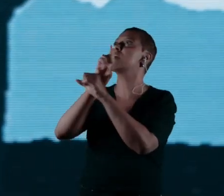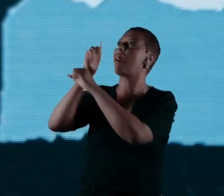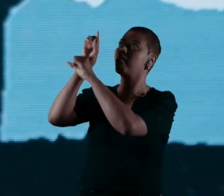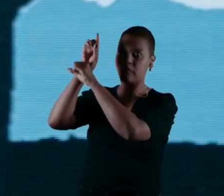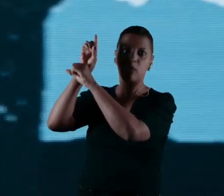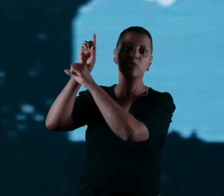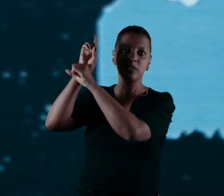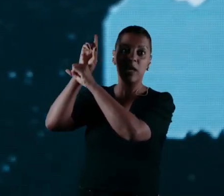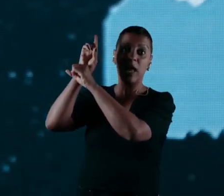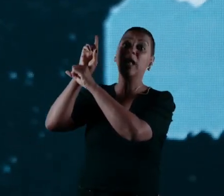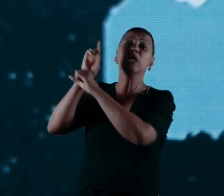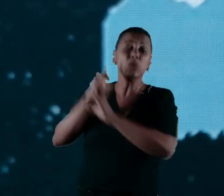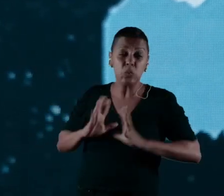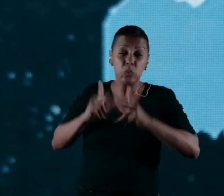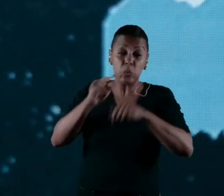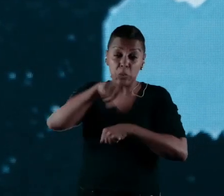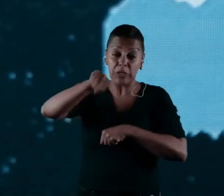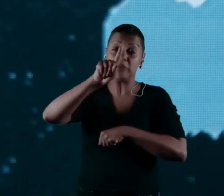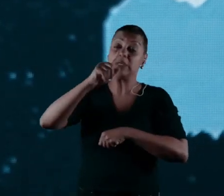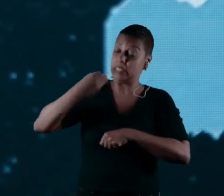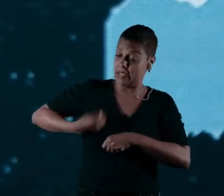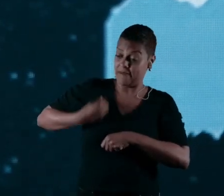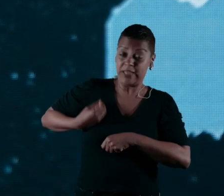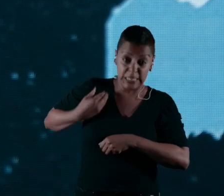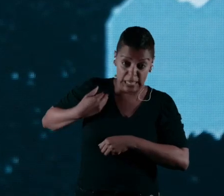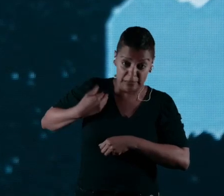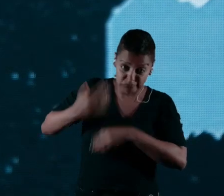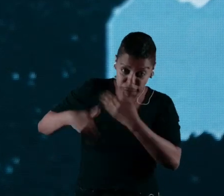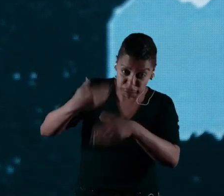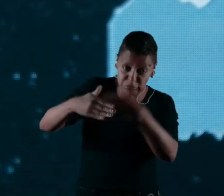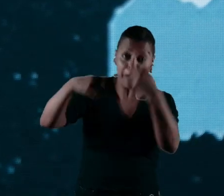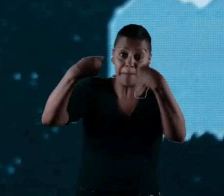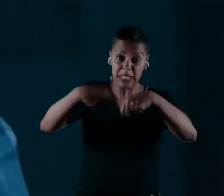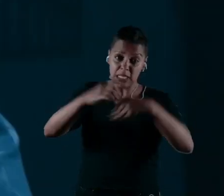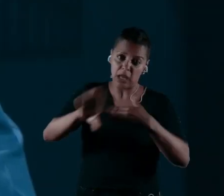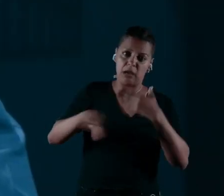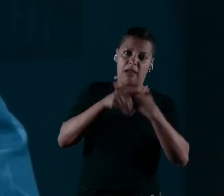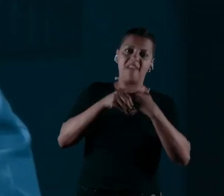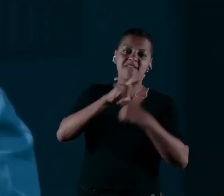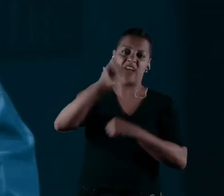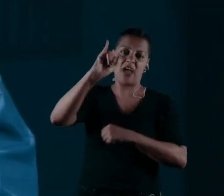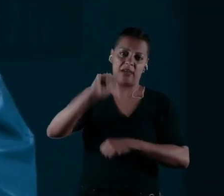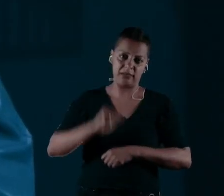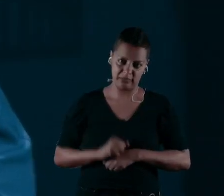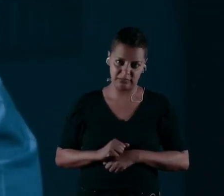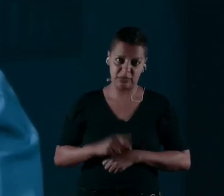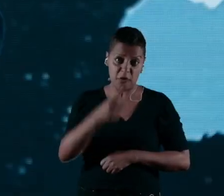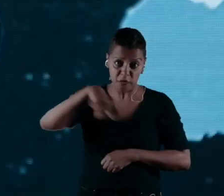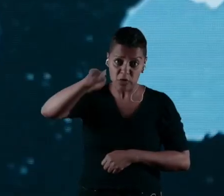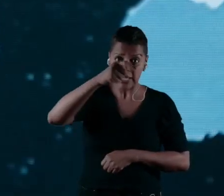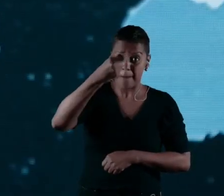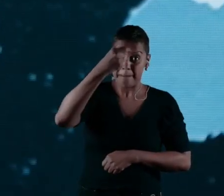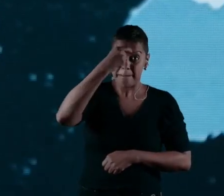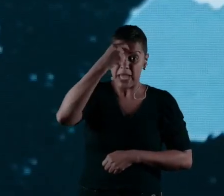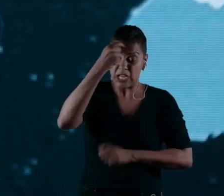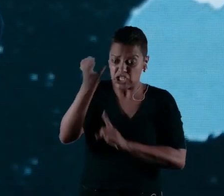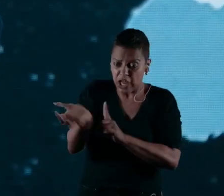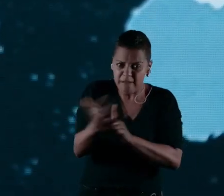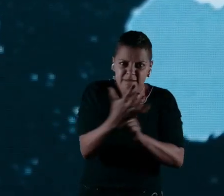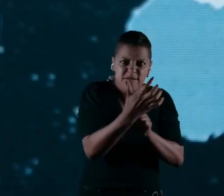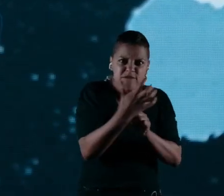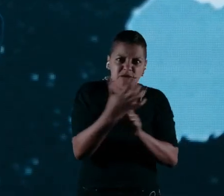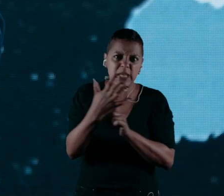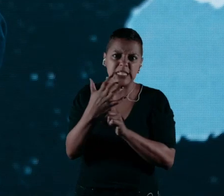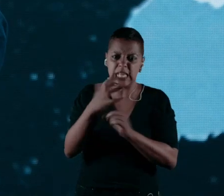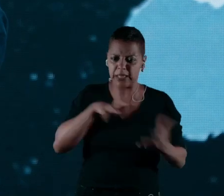coisas serão acrescentadas. Uma mente poderosa é uma mente que não é influenciada